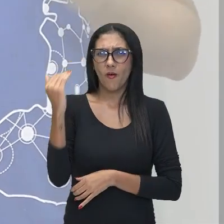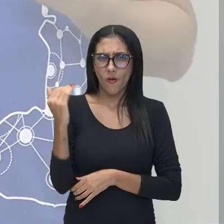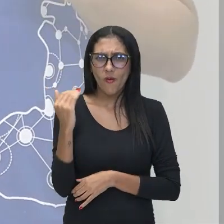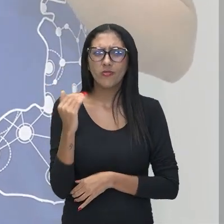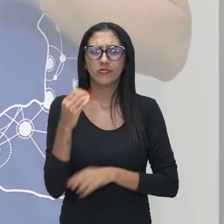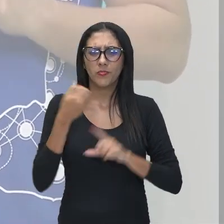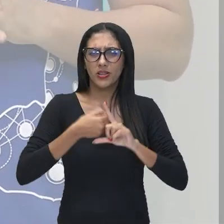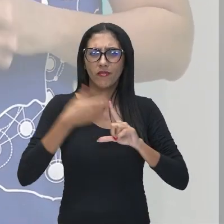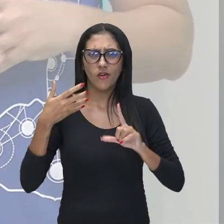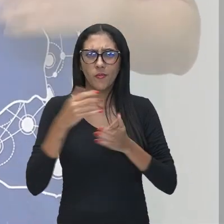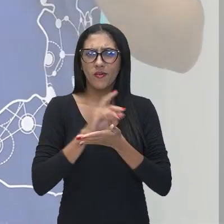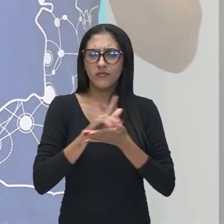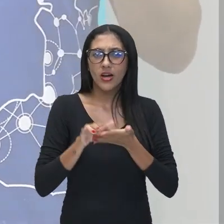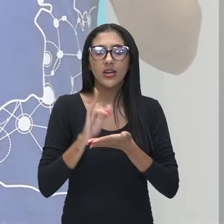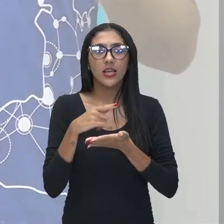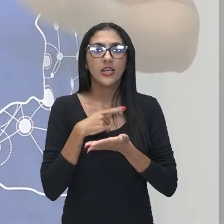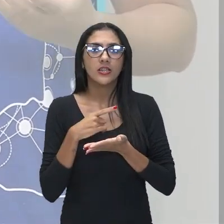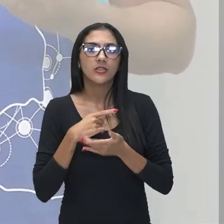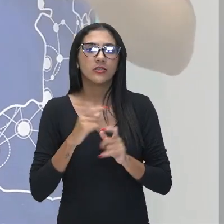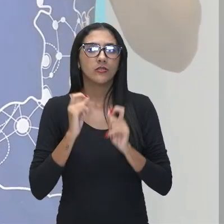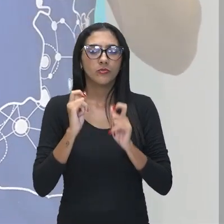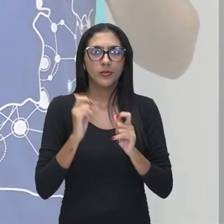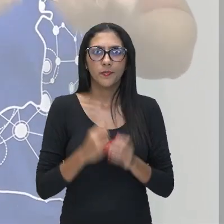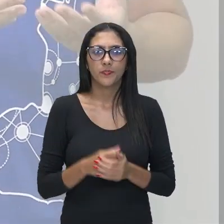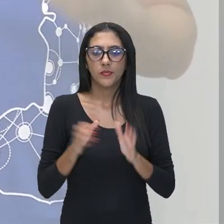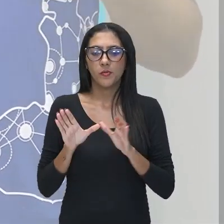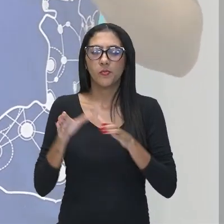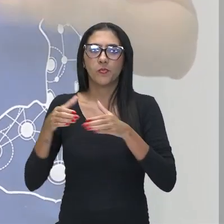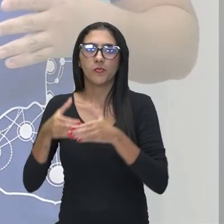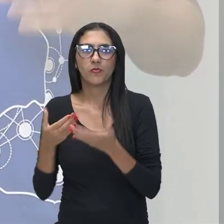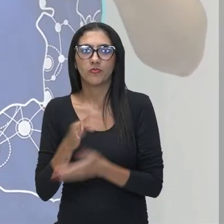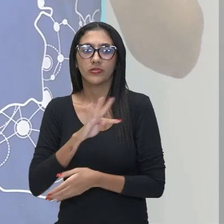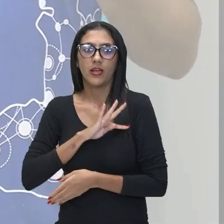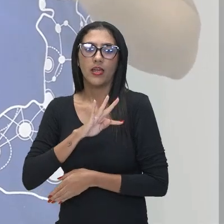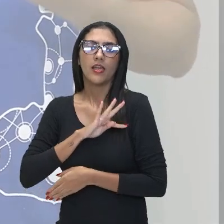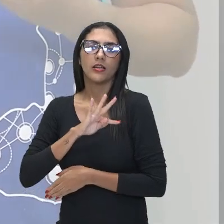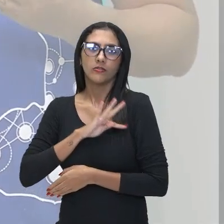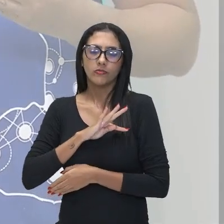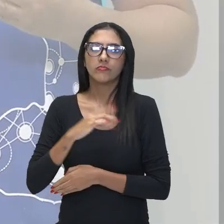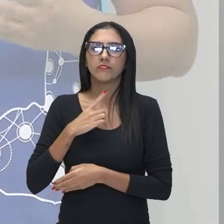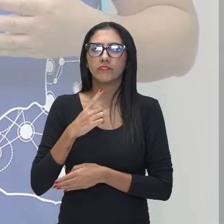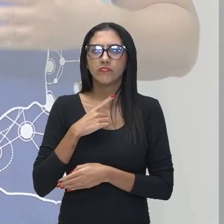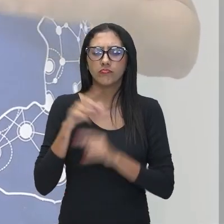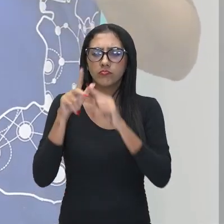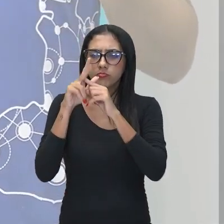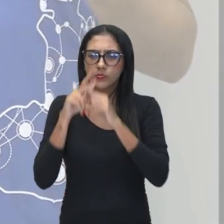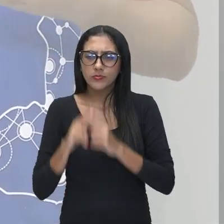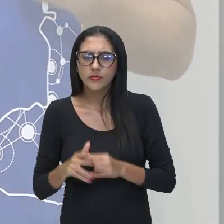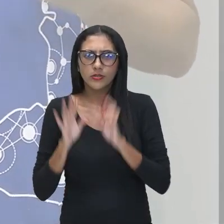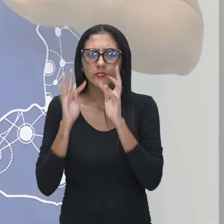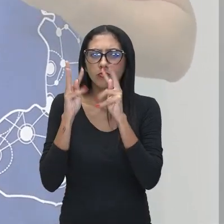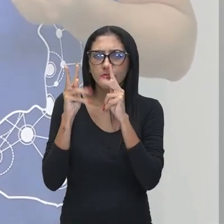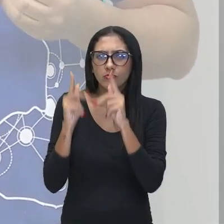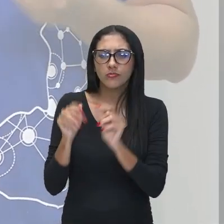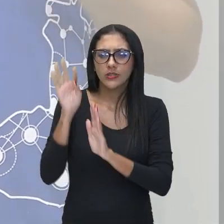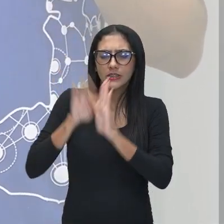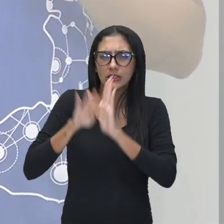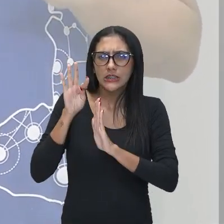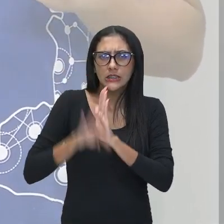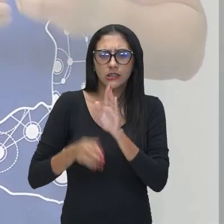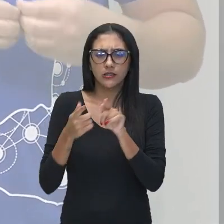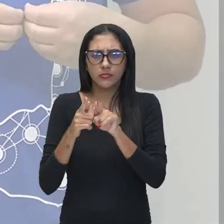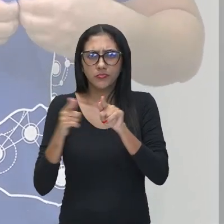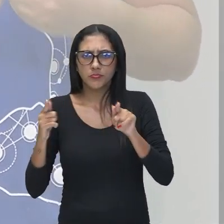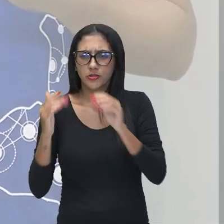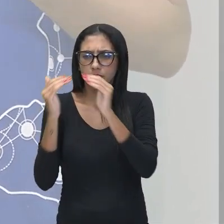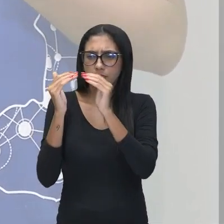de comunicação, eles possuem uma equipe técnica que faz a revisão dos textos de forma muito minuciosa